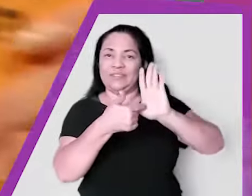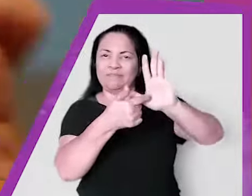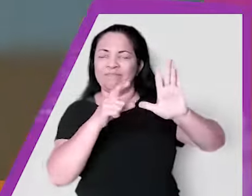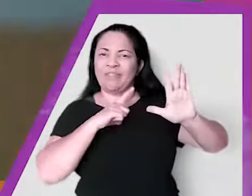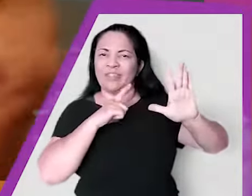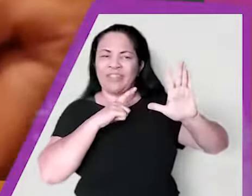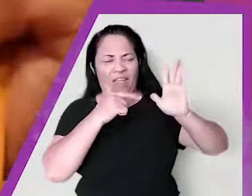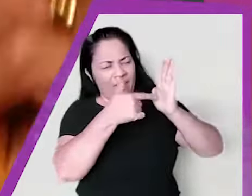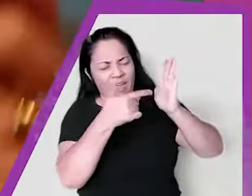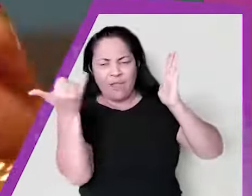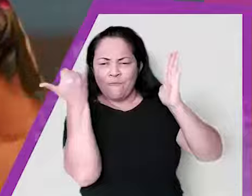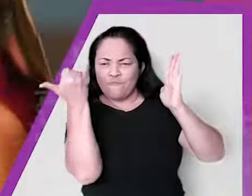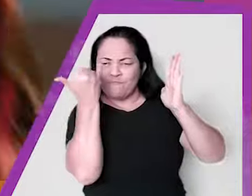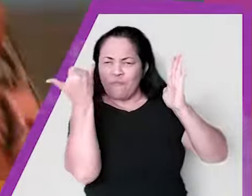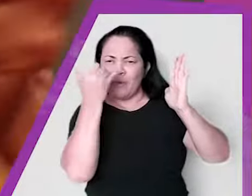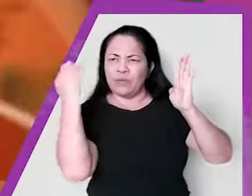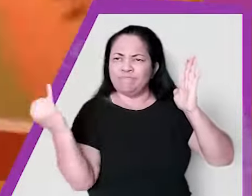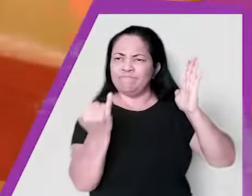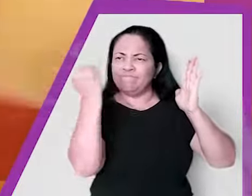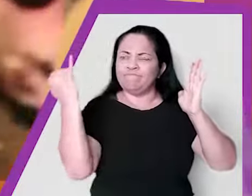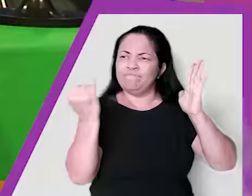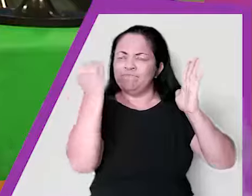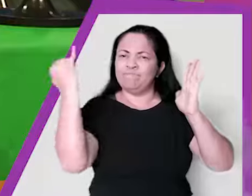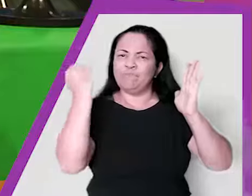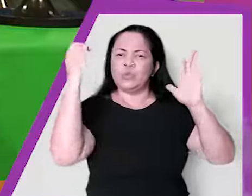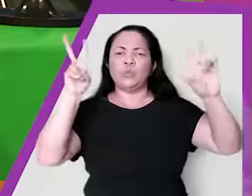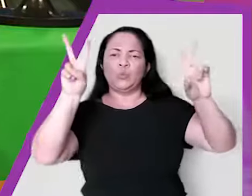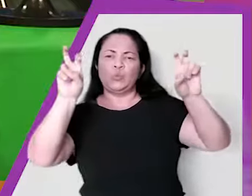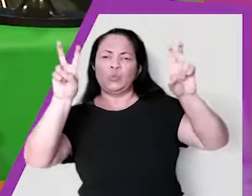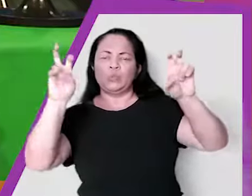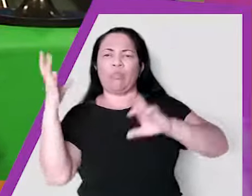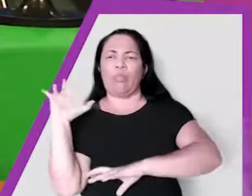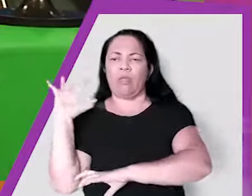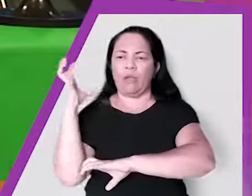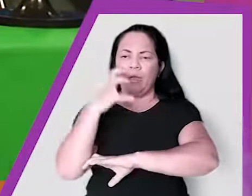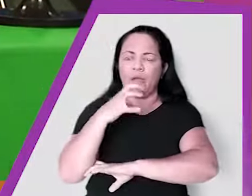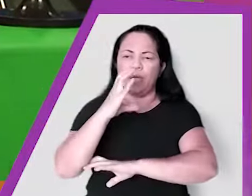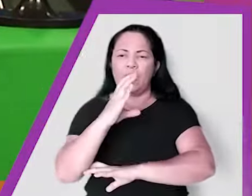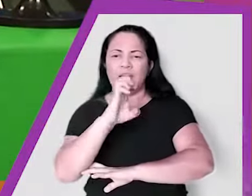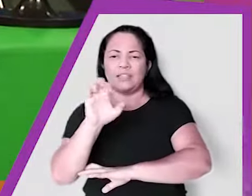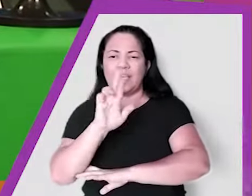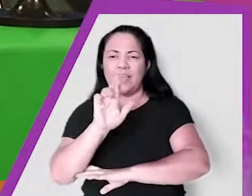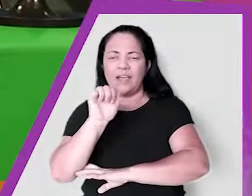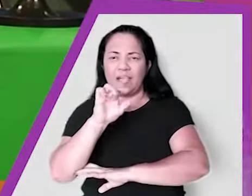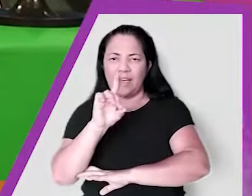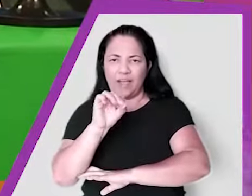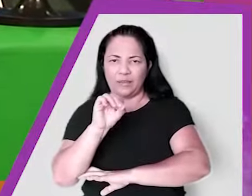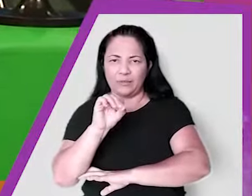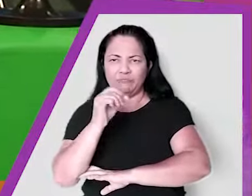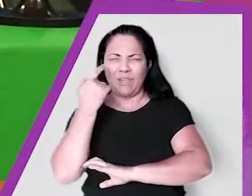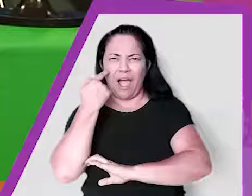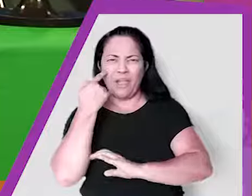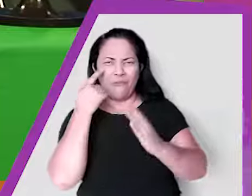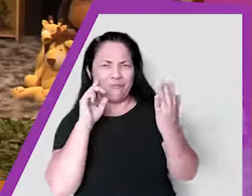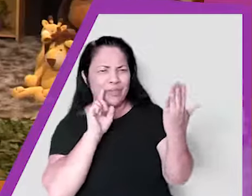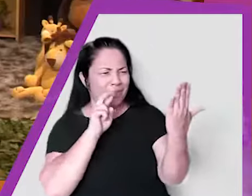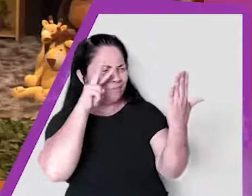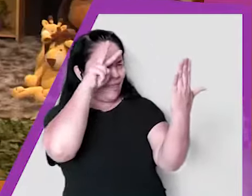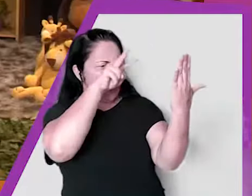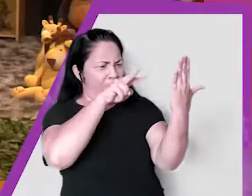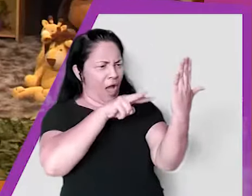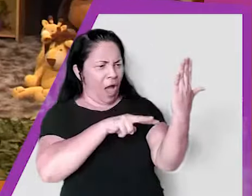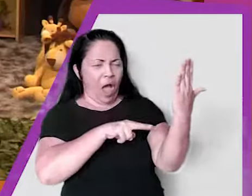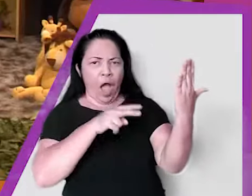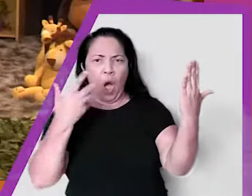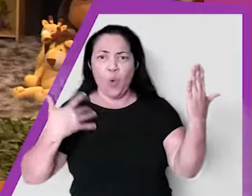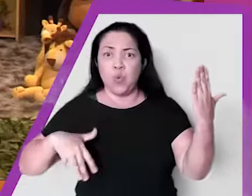outra história. Esse livro é cheio de informações e detalhes muito importantes e preciosos sobre o Cerrado.